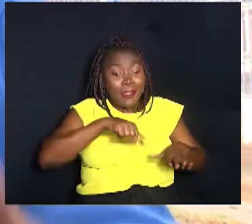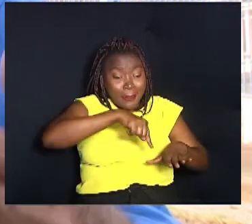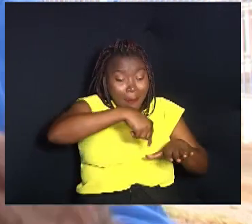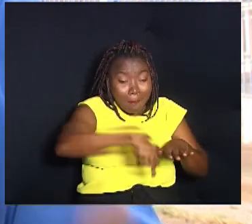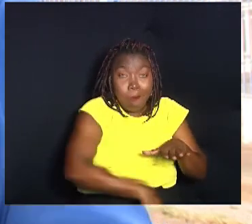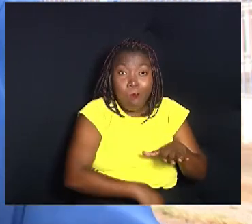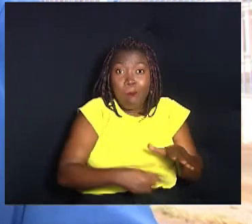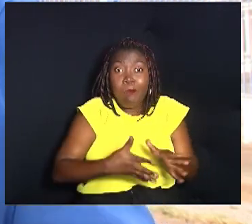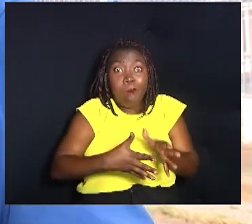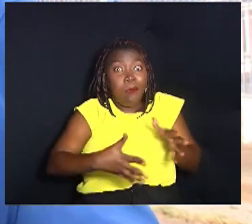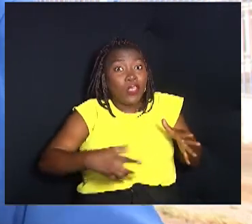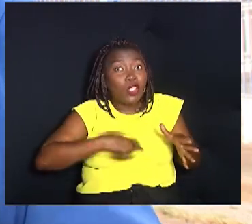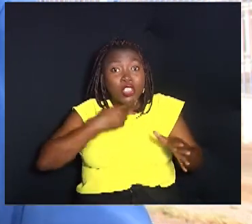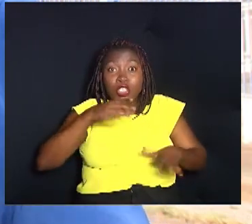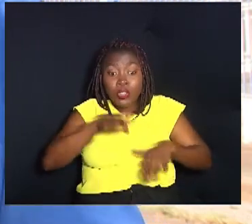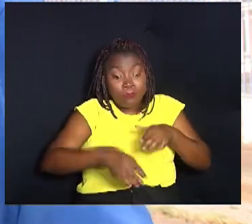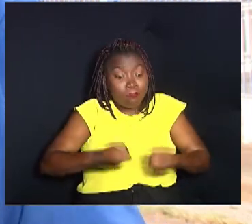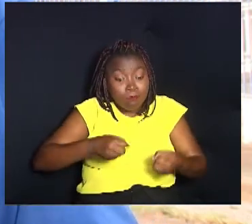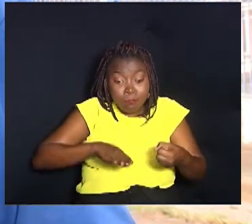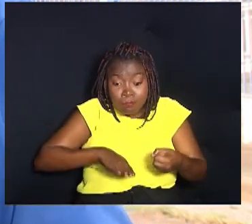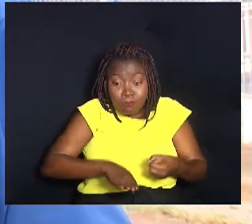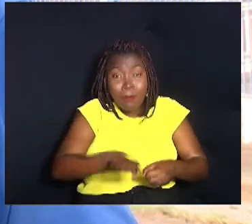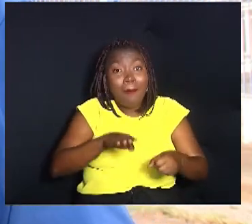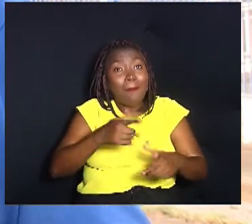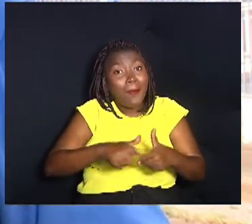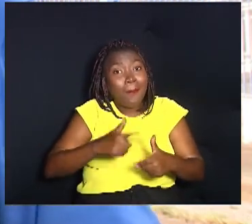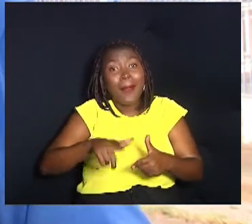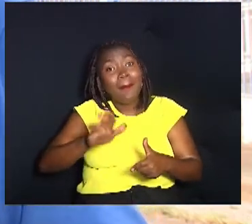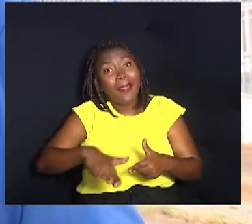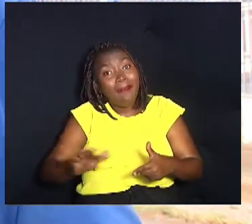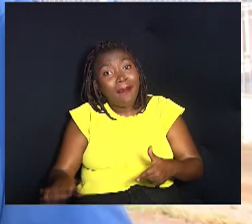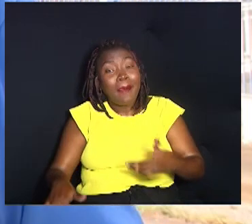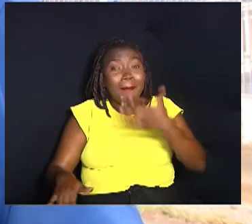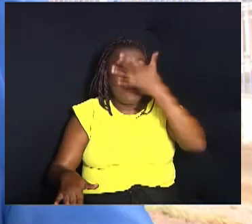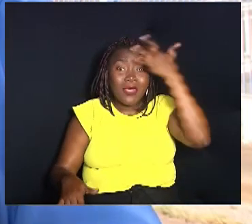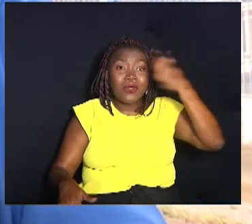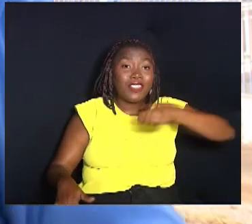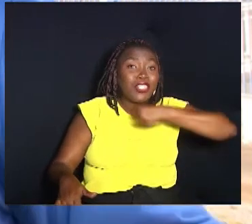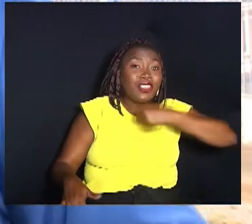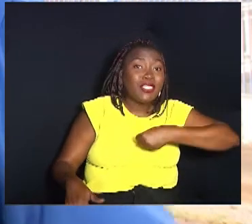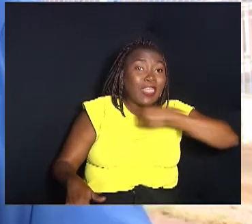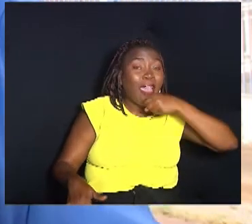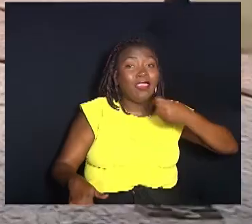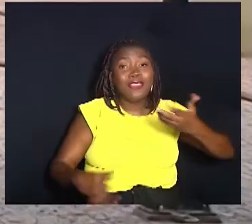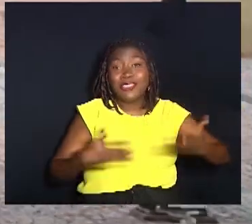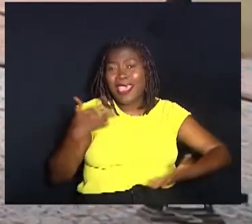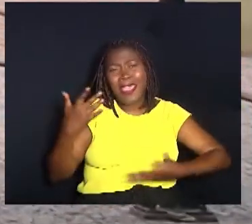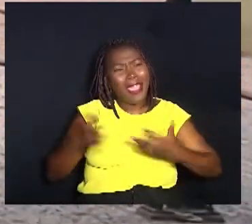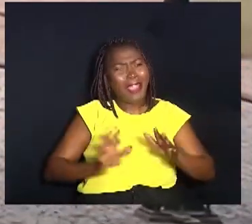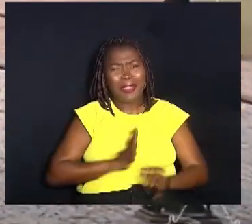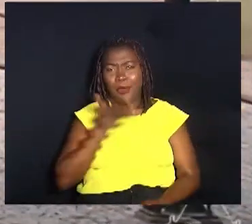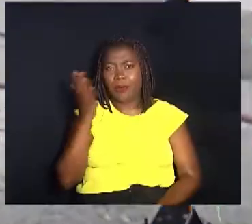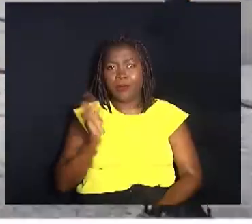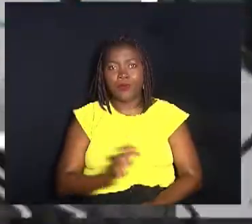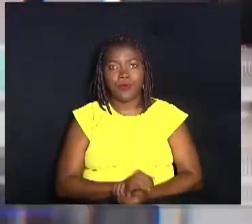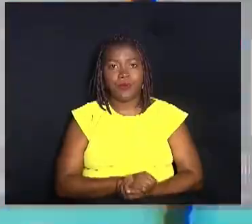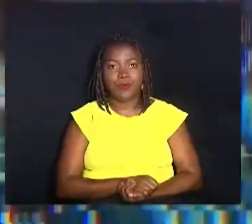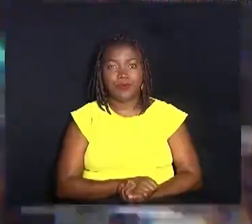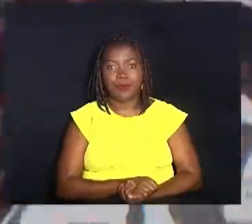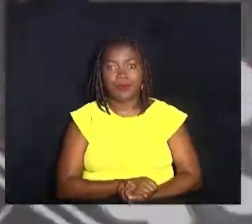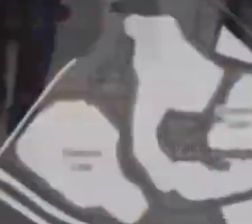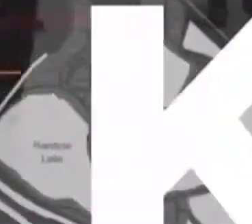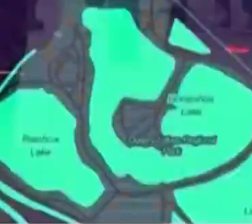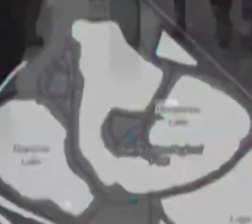enormes, intransitáveis, trazendo problema para a criança, para as pessoas de idade, é um terror.